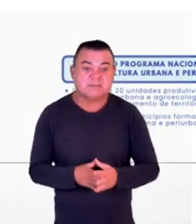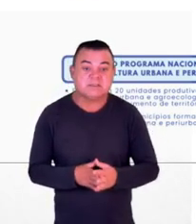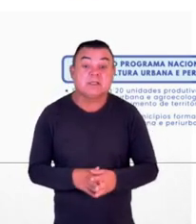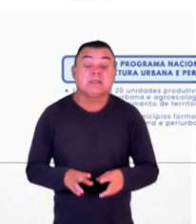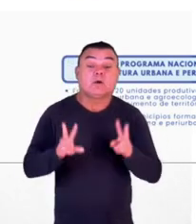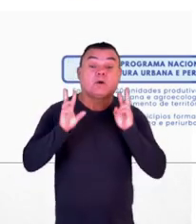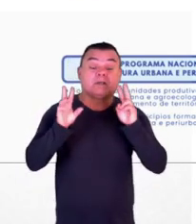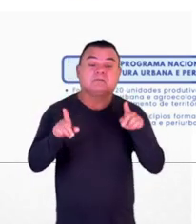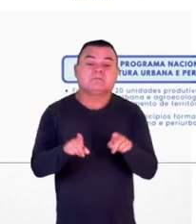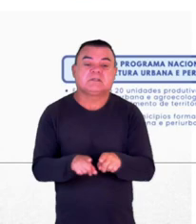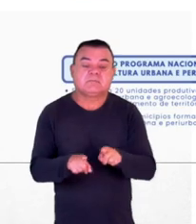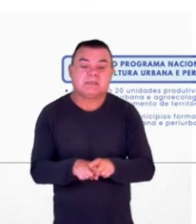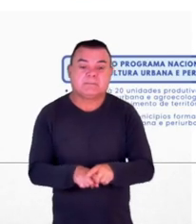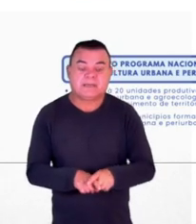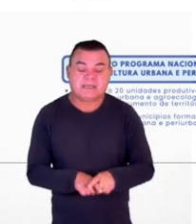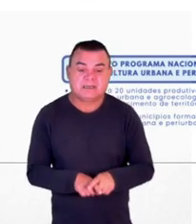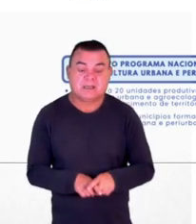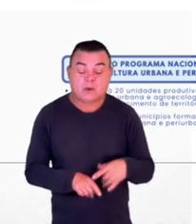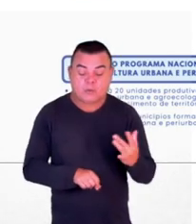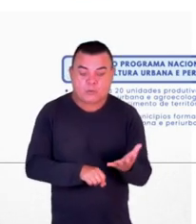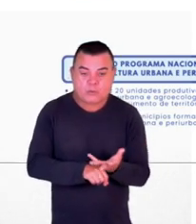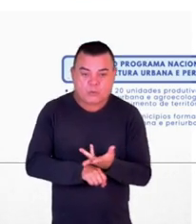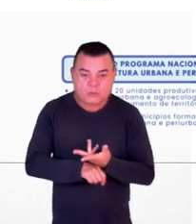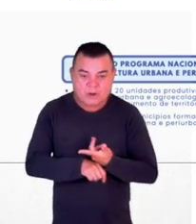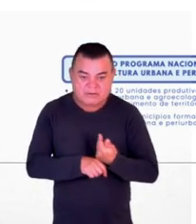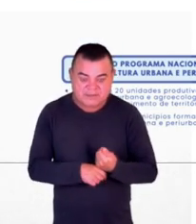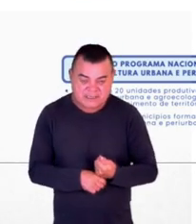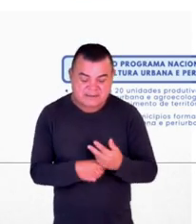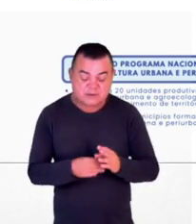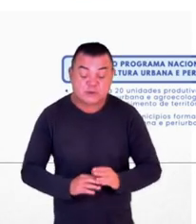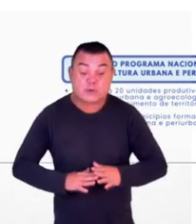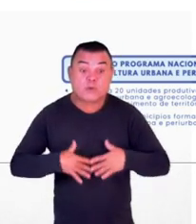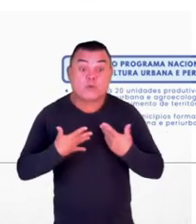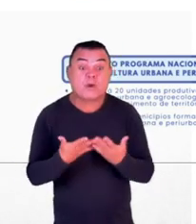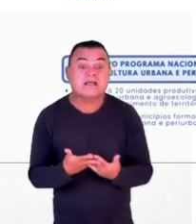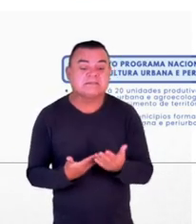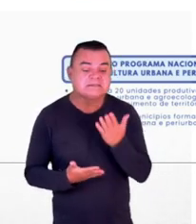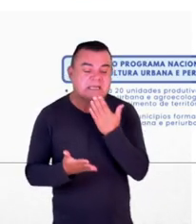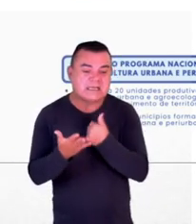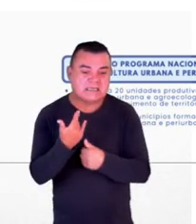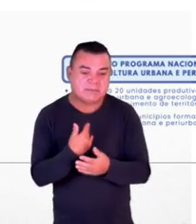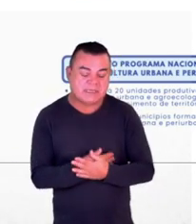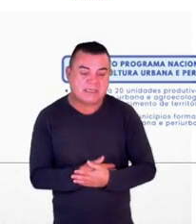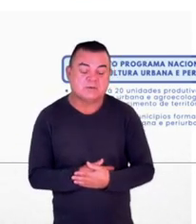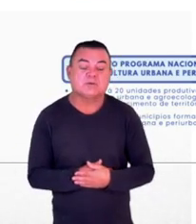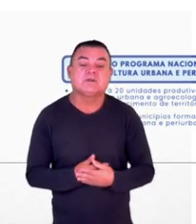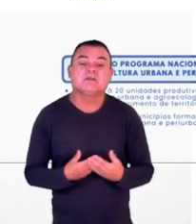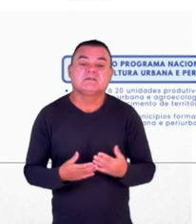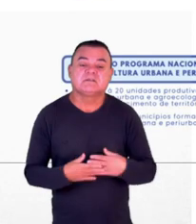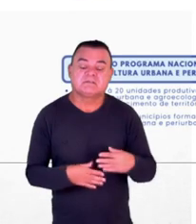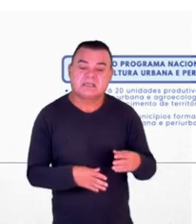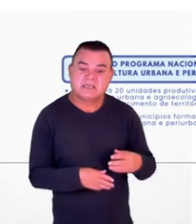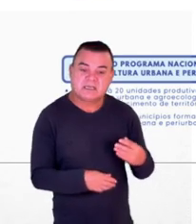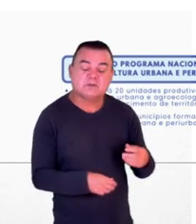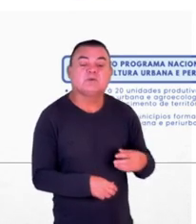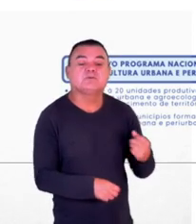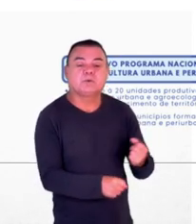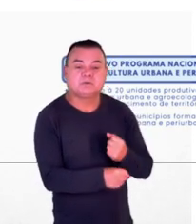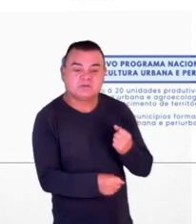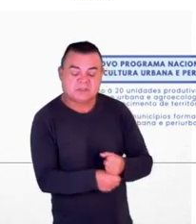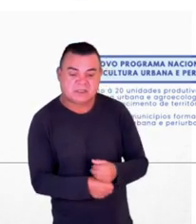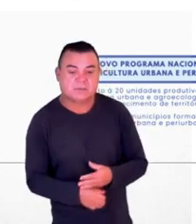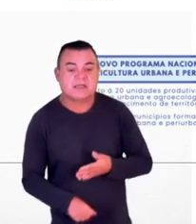olhando também paraa qualificação né de de quais os alimentos estão sendo produzidos então para acesso a mercados